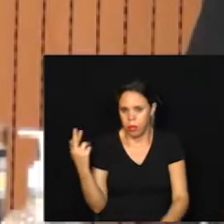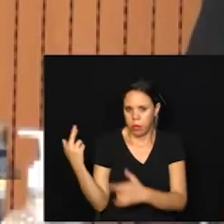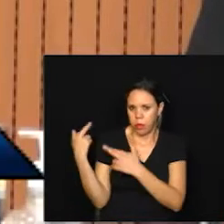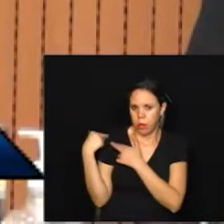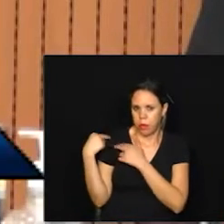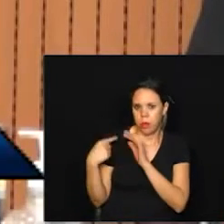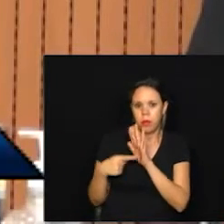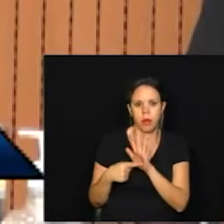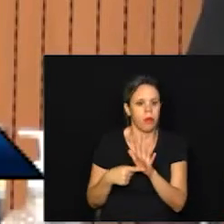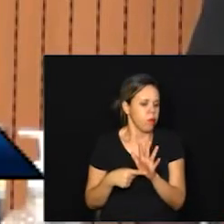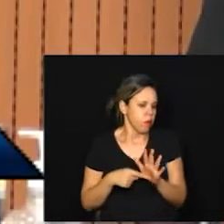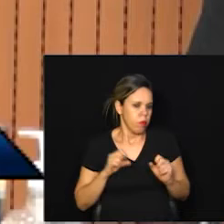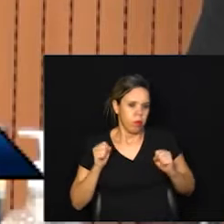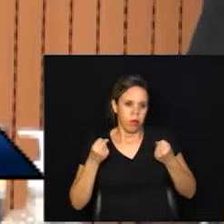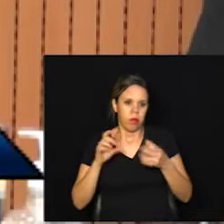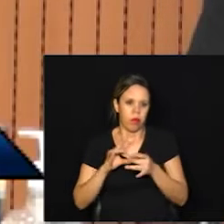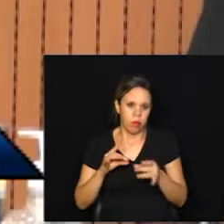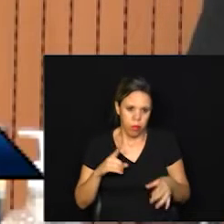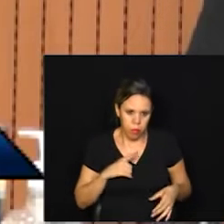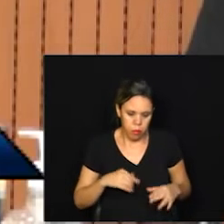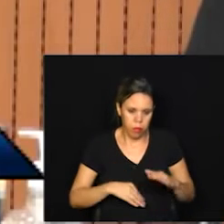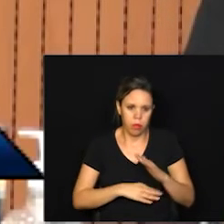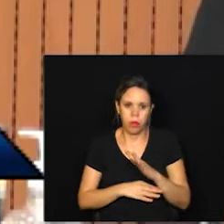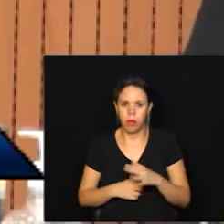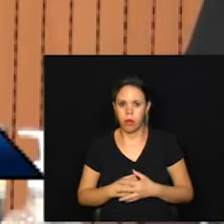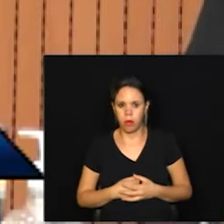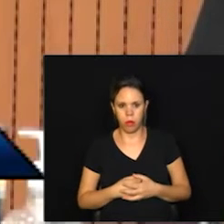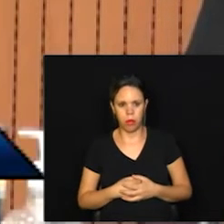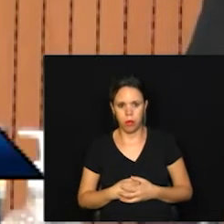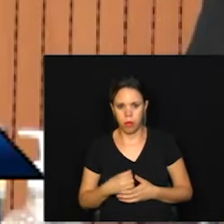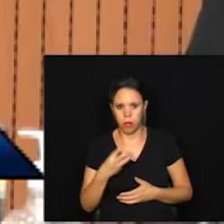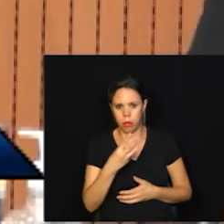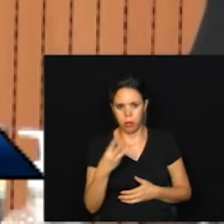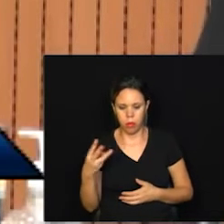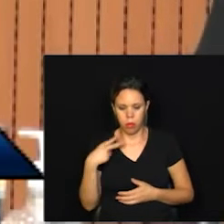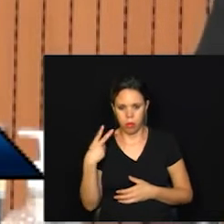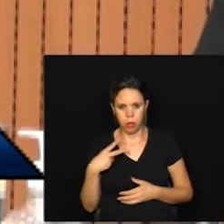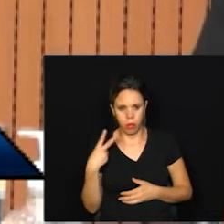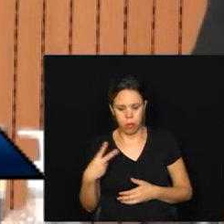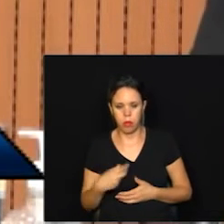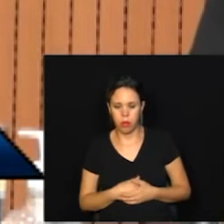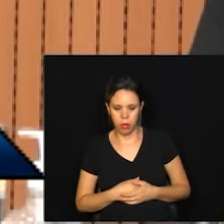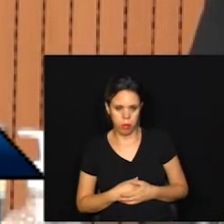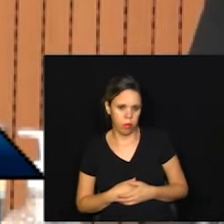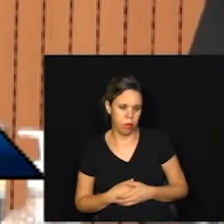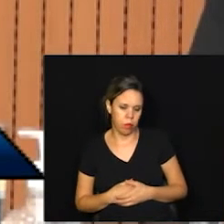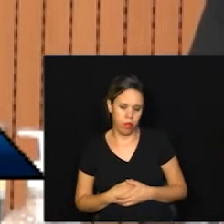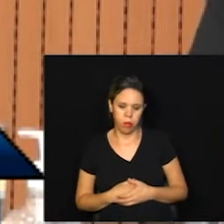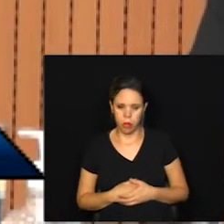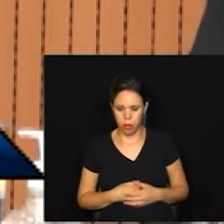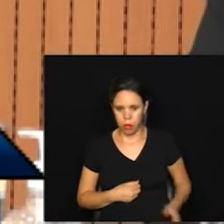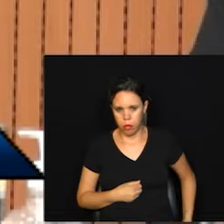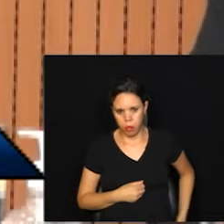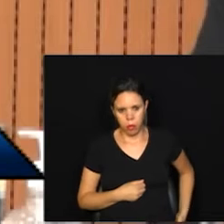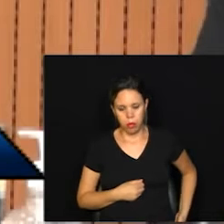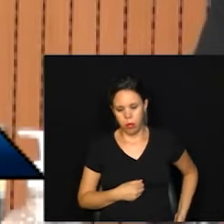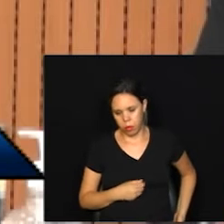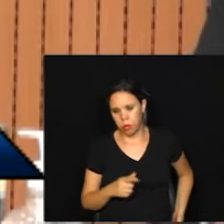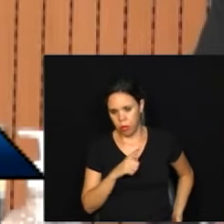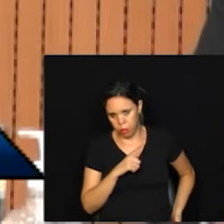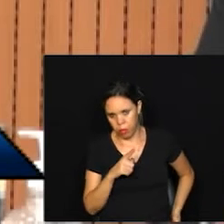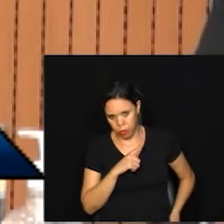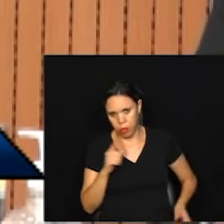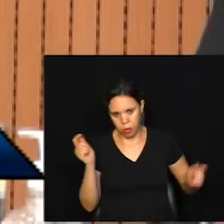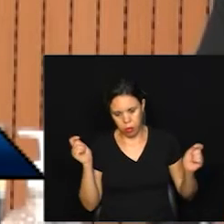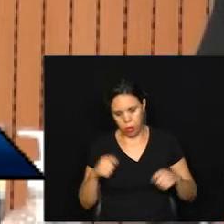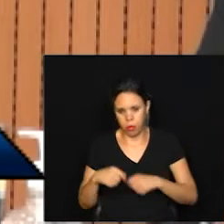mostrar a força que nós temos, uma Câmara Municipal com 33 vereadores, vereadores que têm